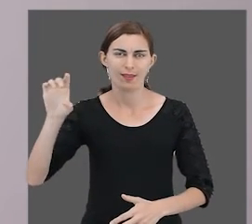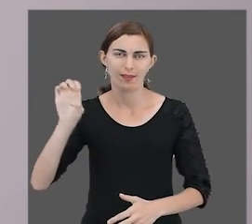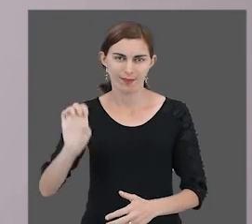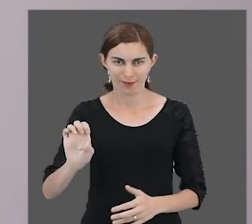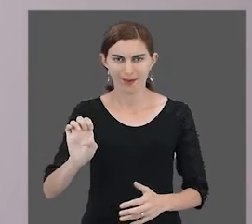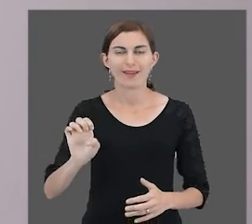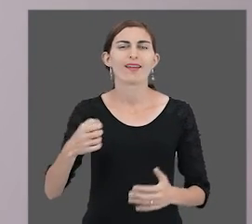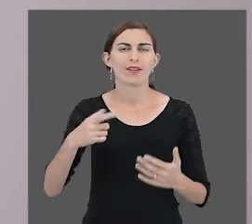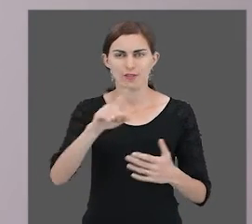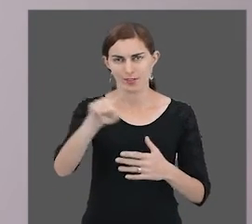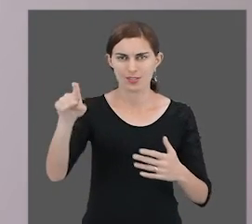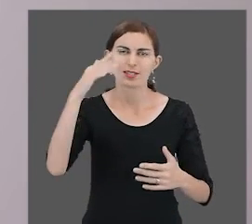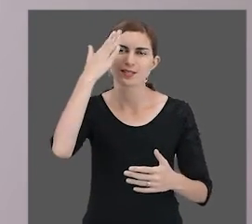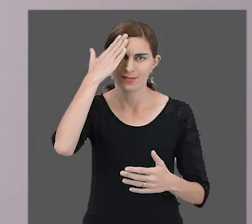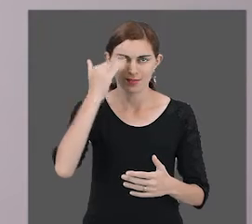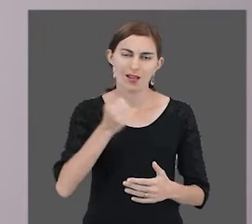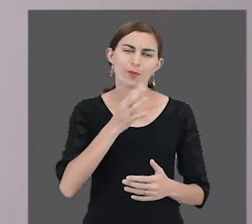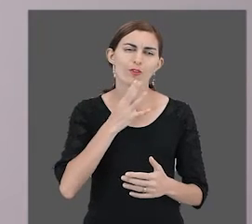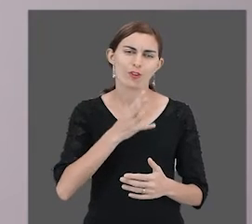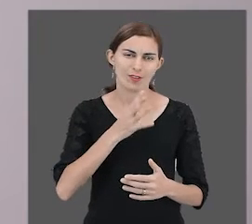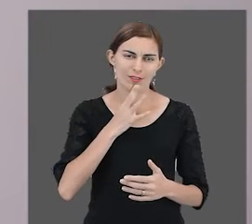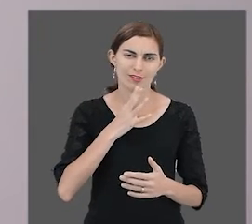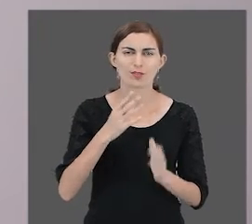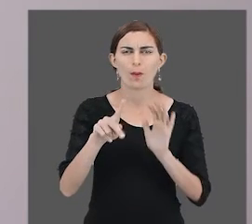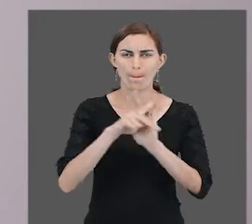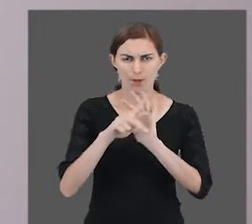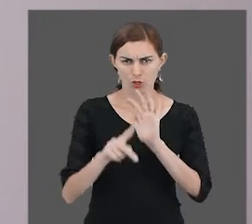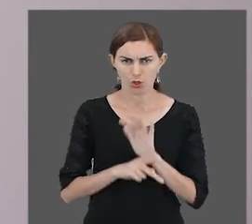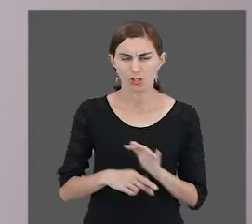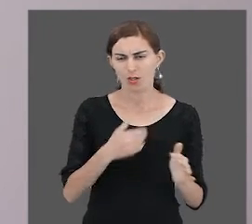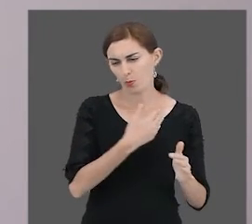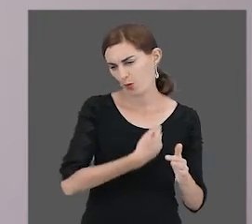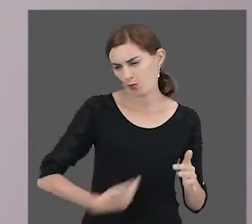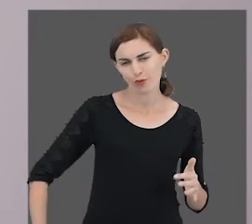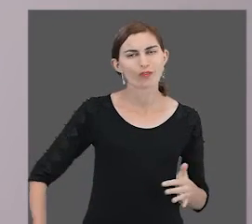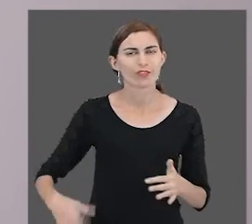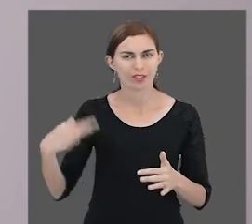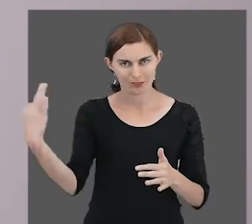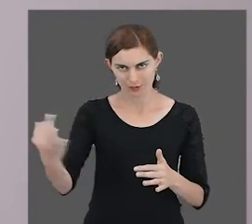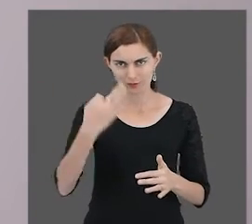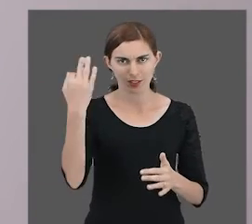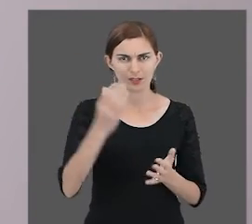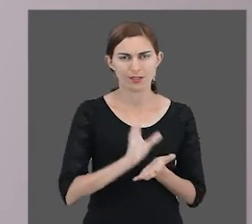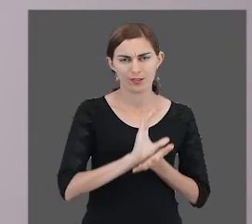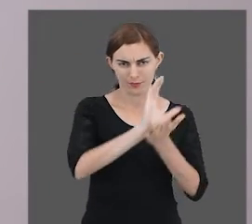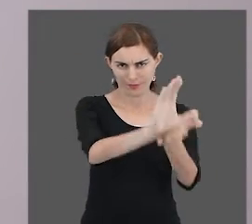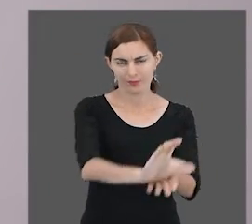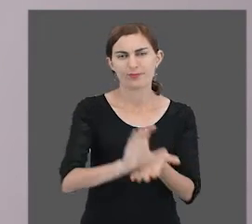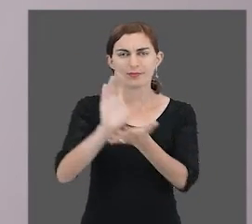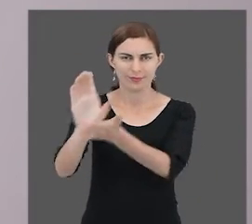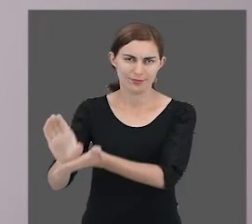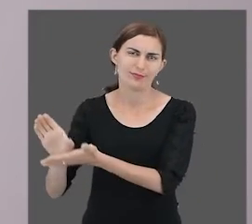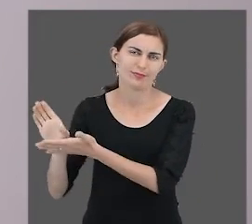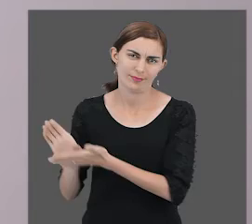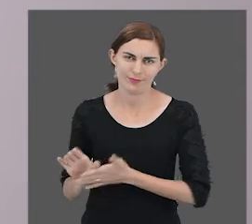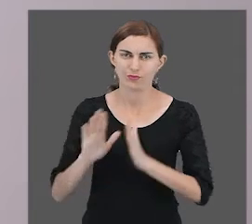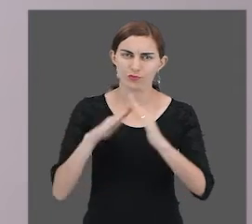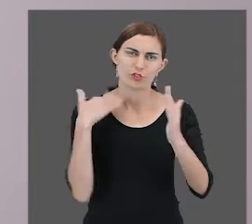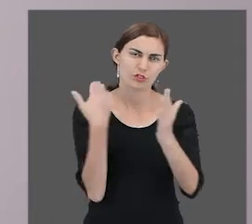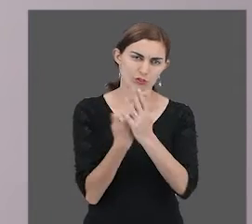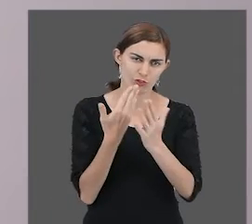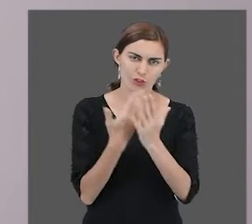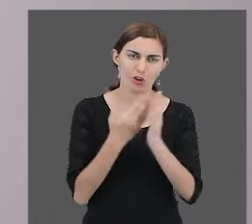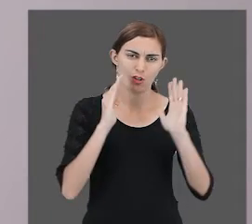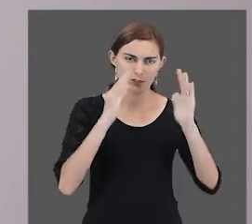com certeza, você já tem mais familiaridade, né, que é o programa que o governo federal envia recursos diretamente para as